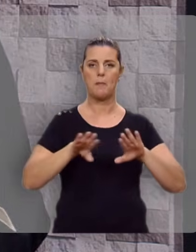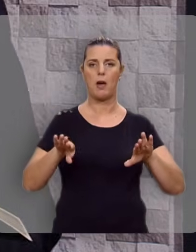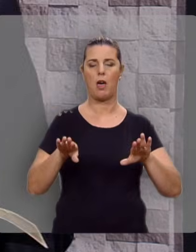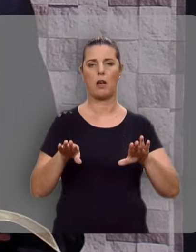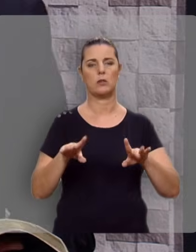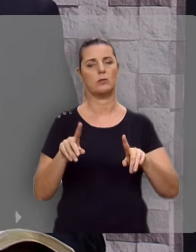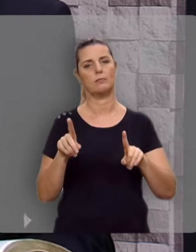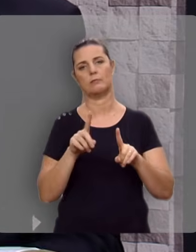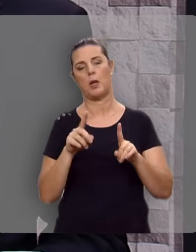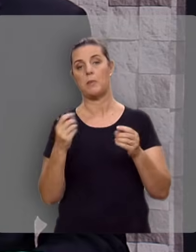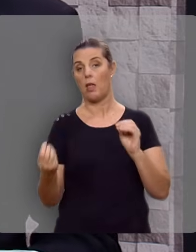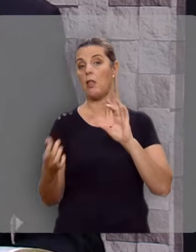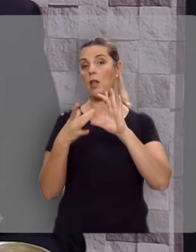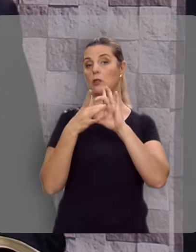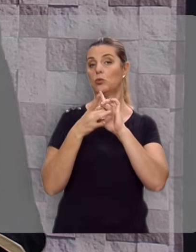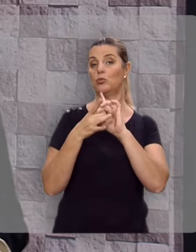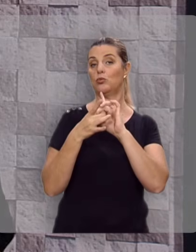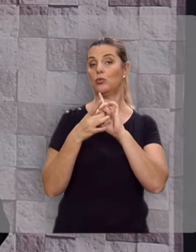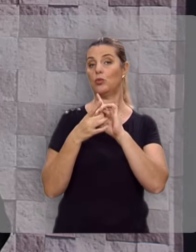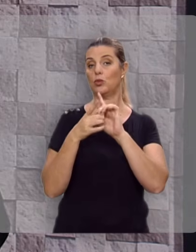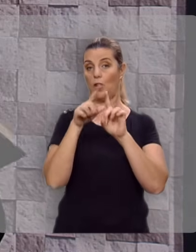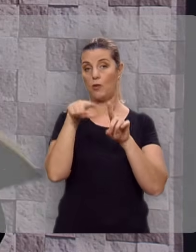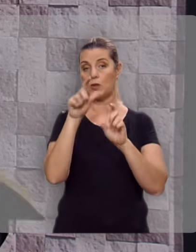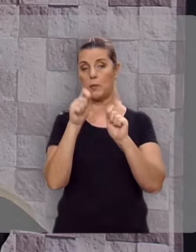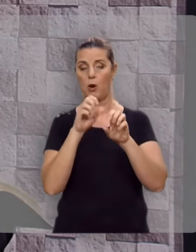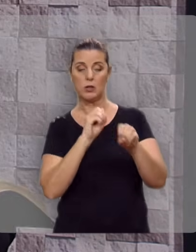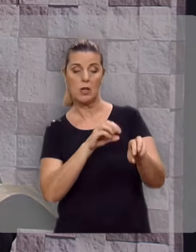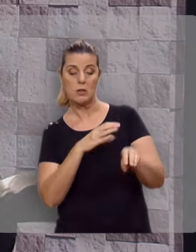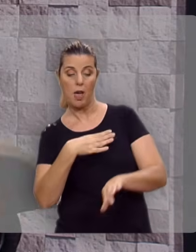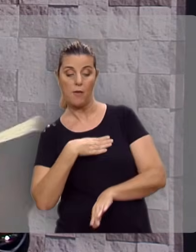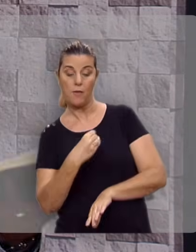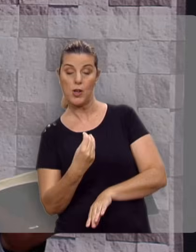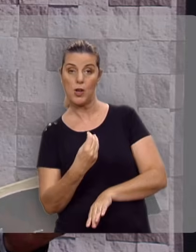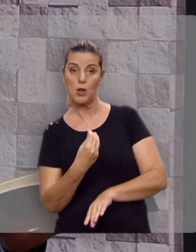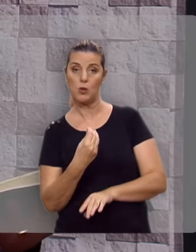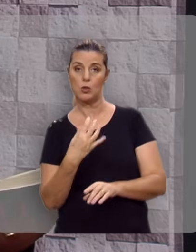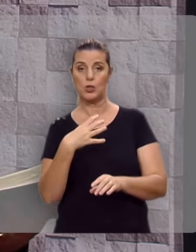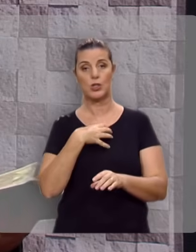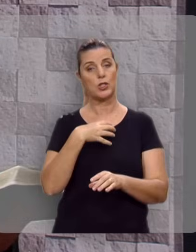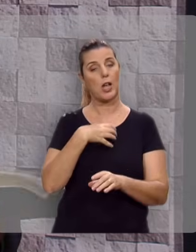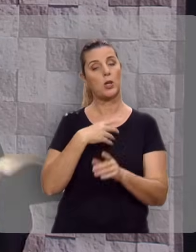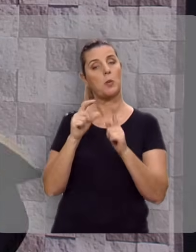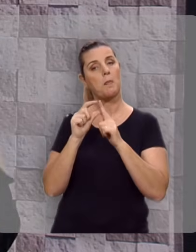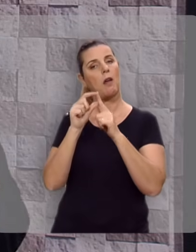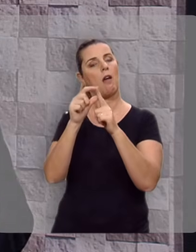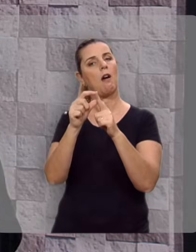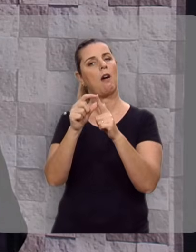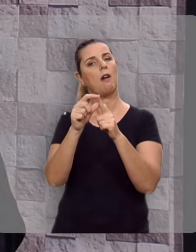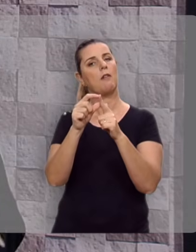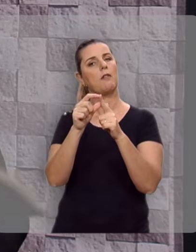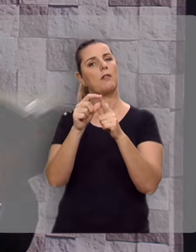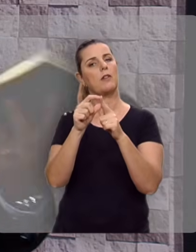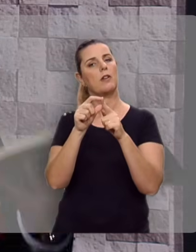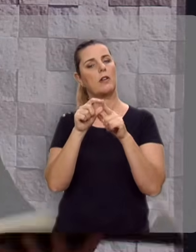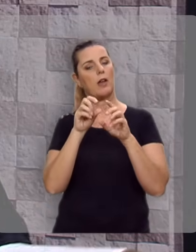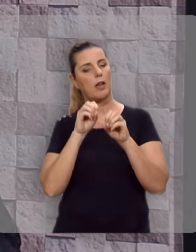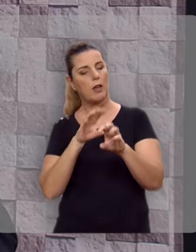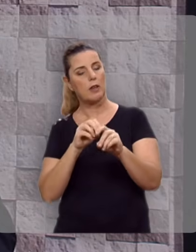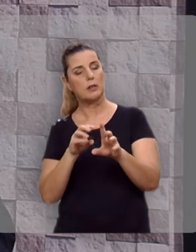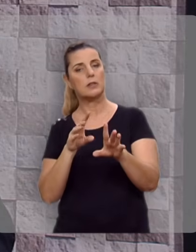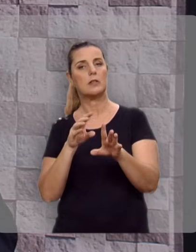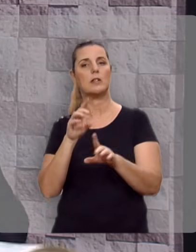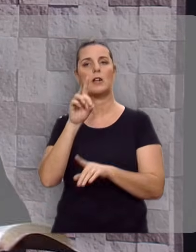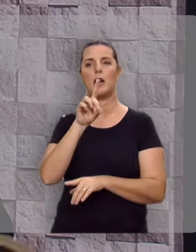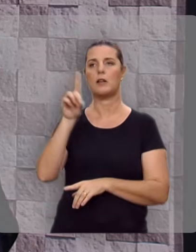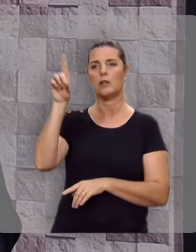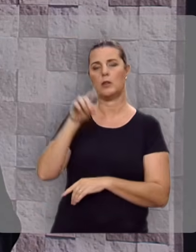desta maneira você vai instruir os seus filhos, tanto pela disciplina como pela palavra, tanto disciplina